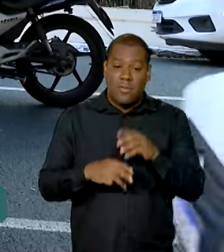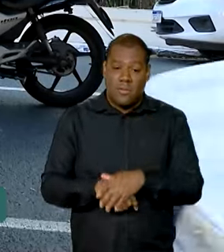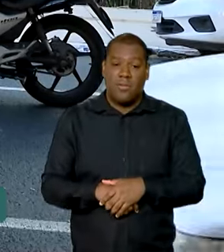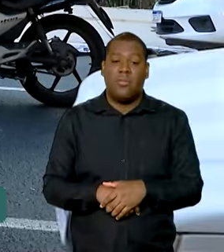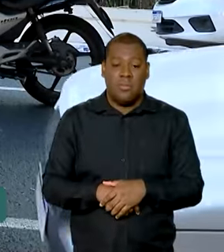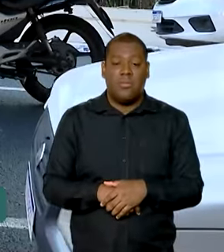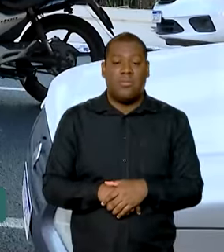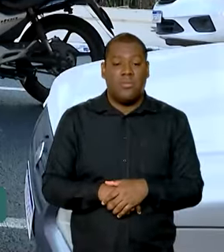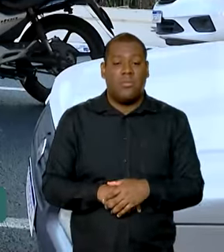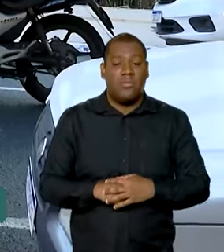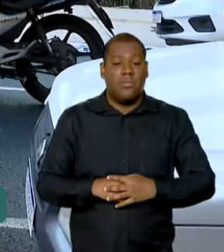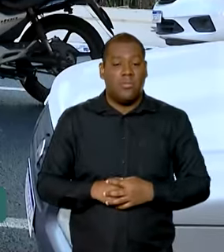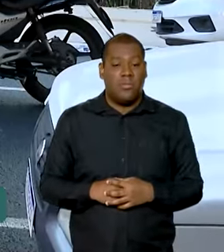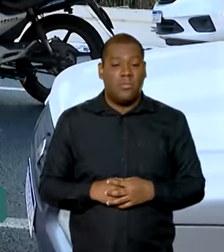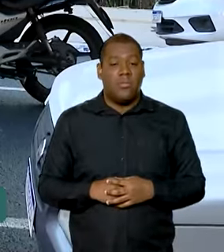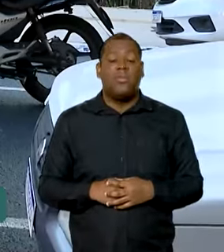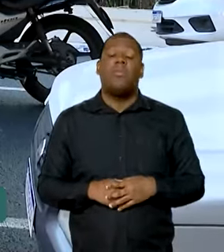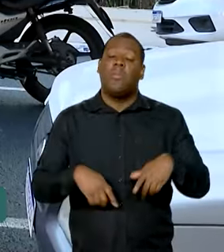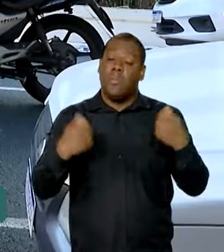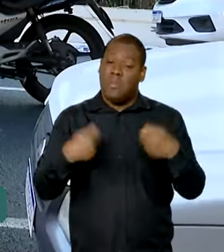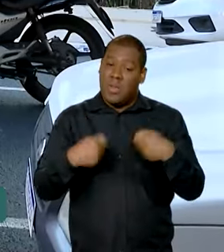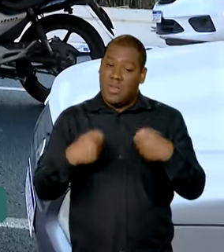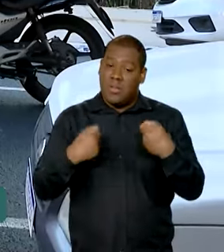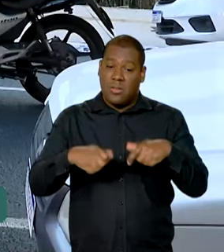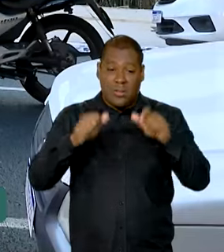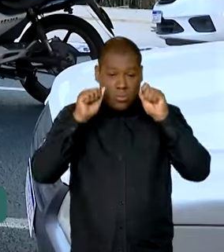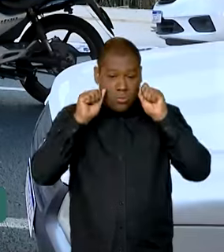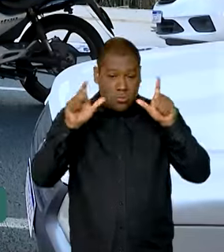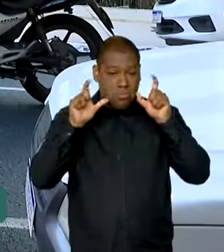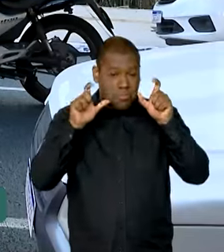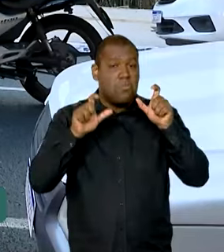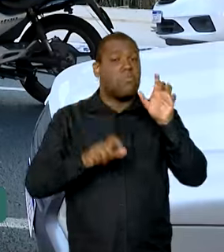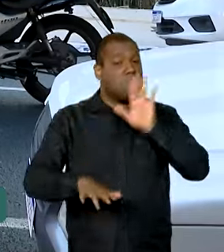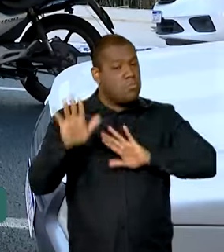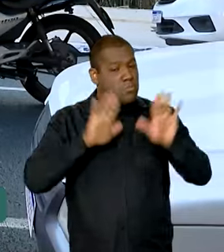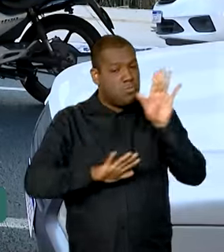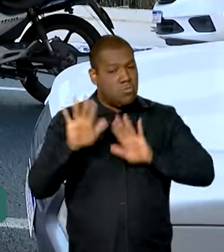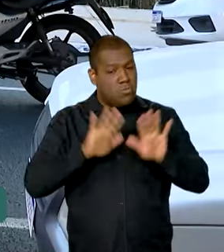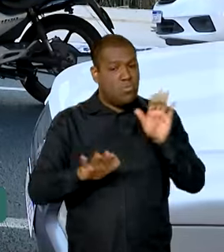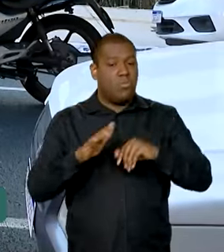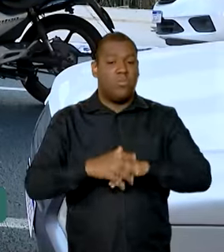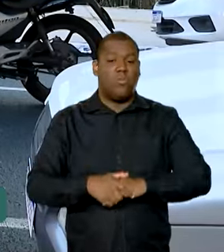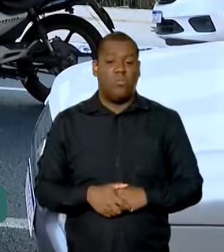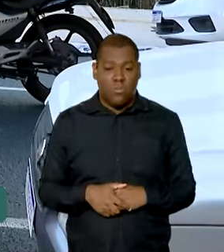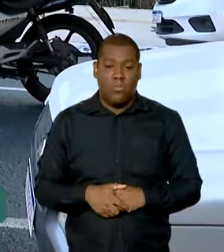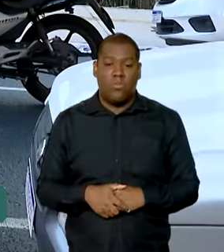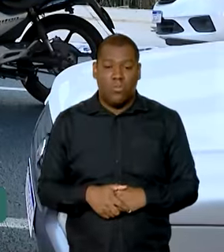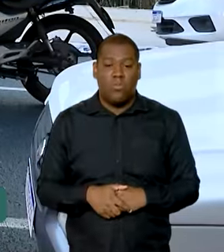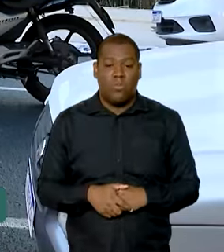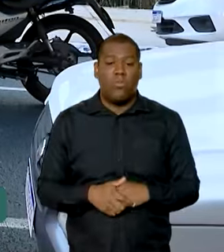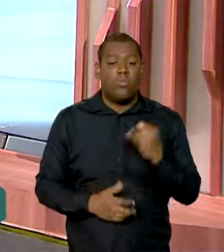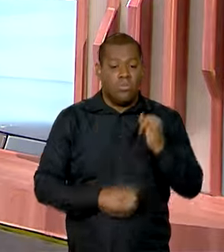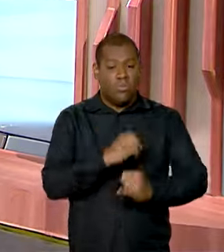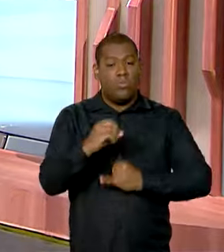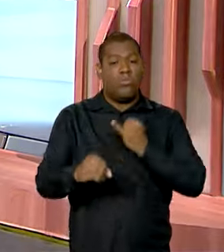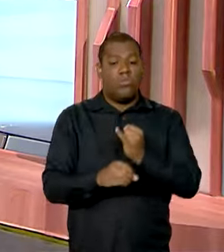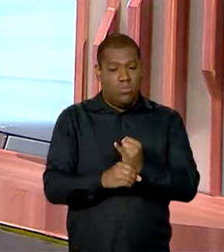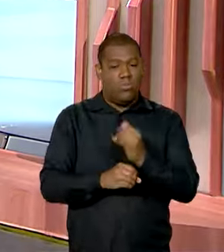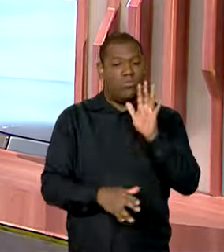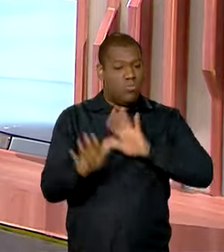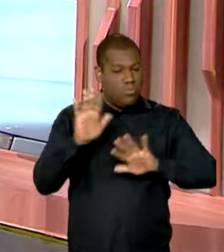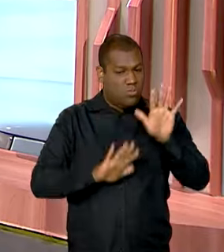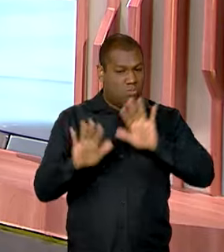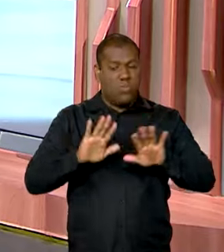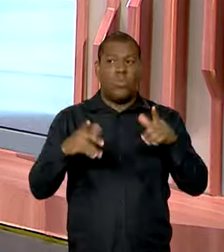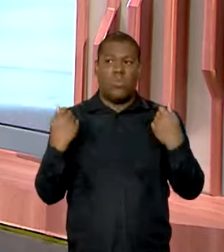cadastropré.com.br. Então, Karine, olha, a gente tem que ter muita atenção, muito cuidado quando estamos num ambiente virtual. Verdade,